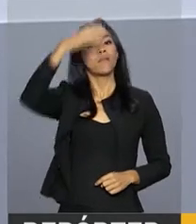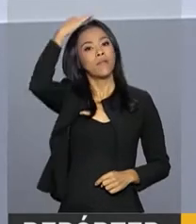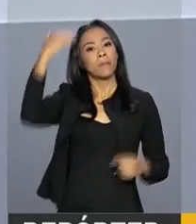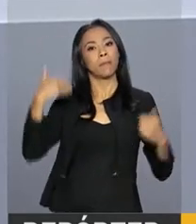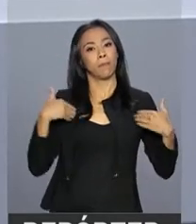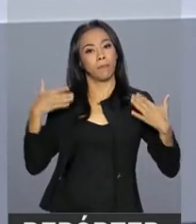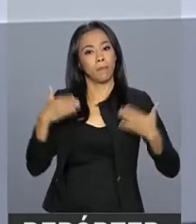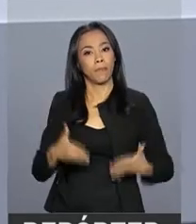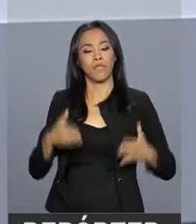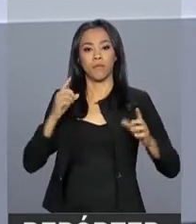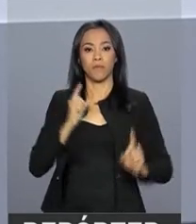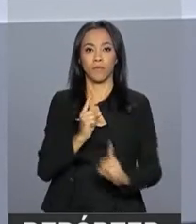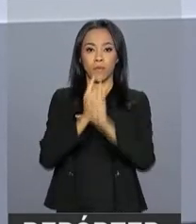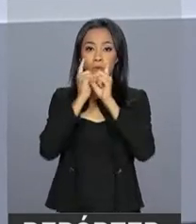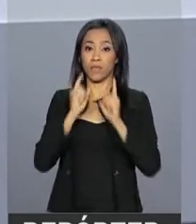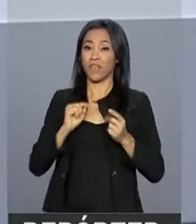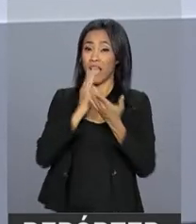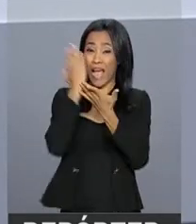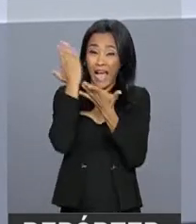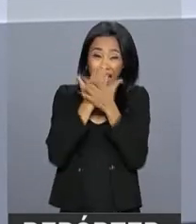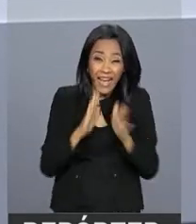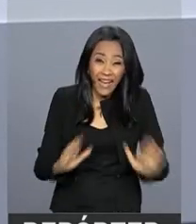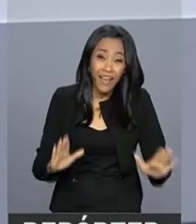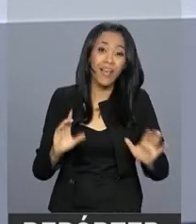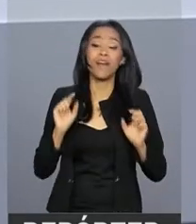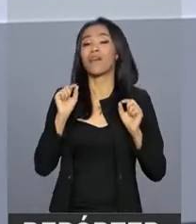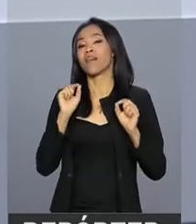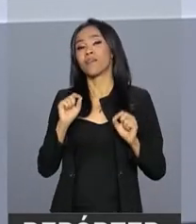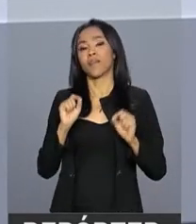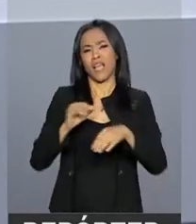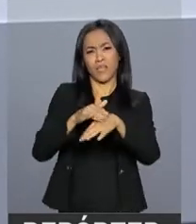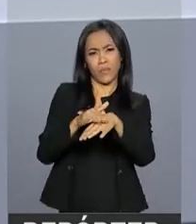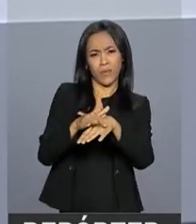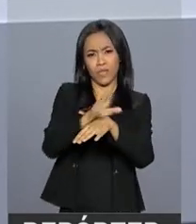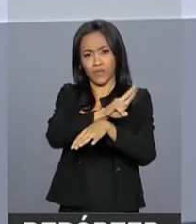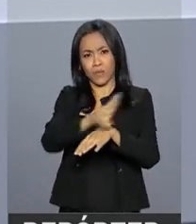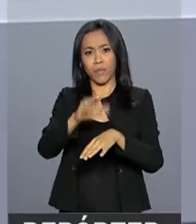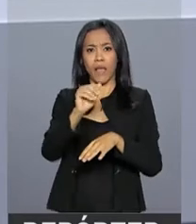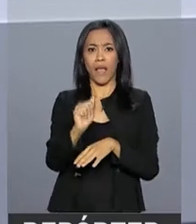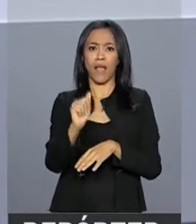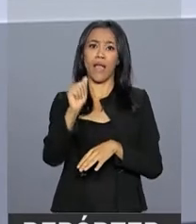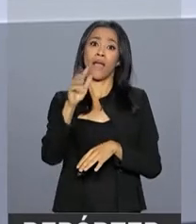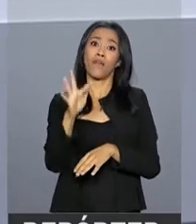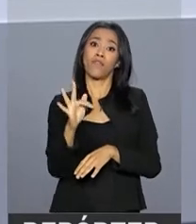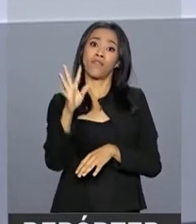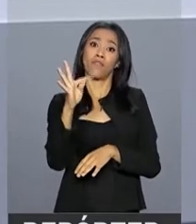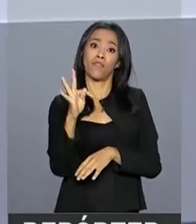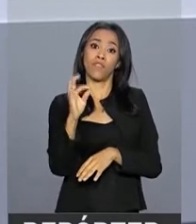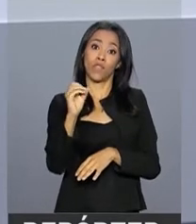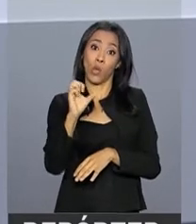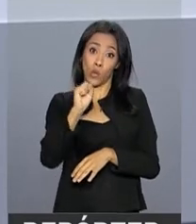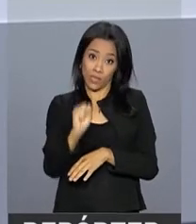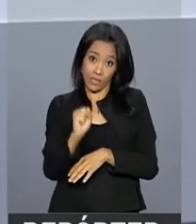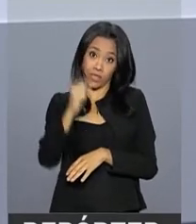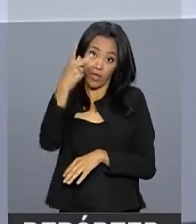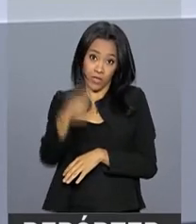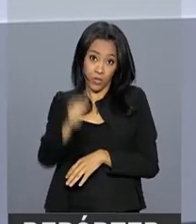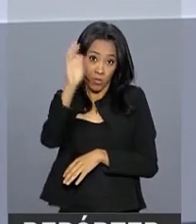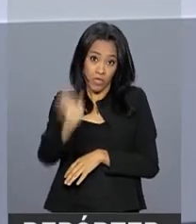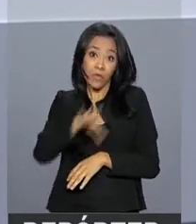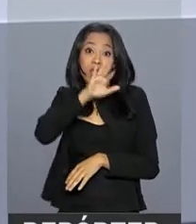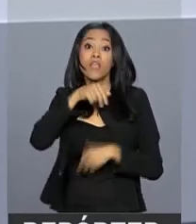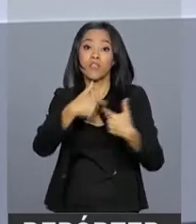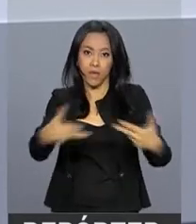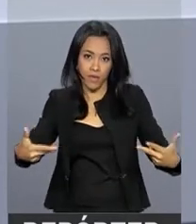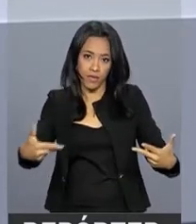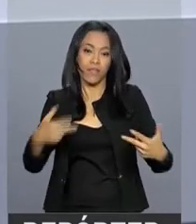da cerimônia que marca a erradicação plena da aftosa no Brasil e o lançamento do selo Brasil Livre de Aftosa. Você